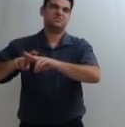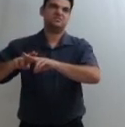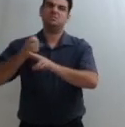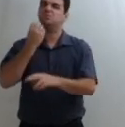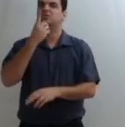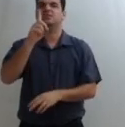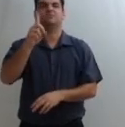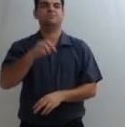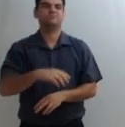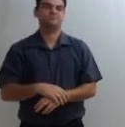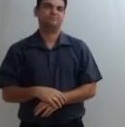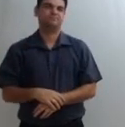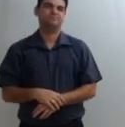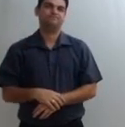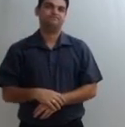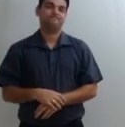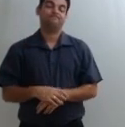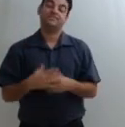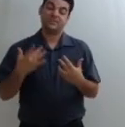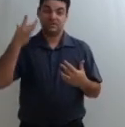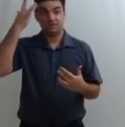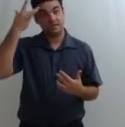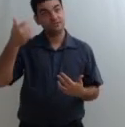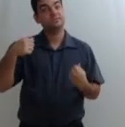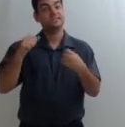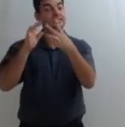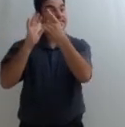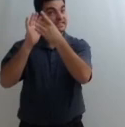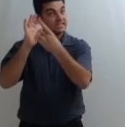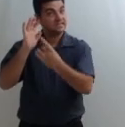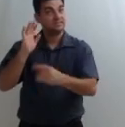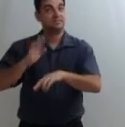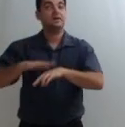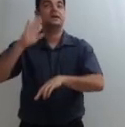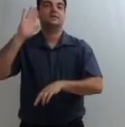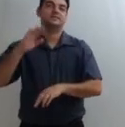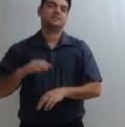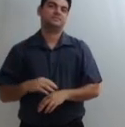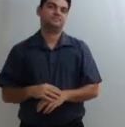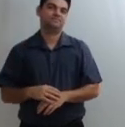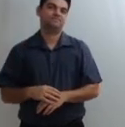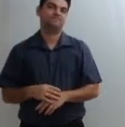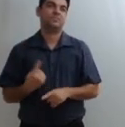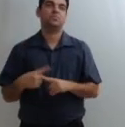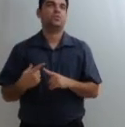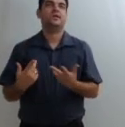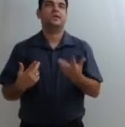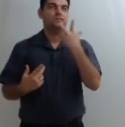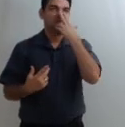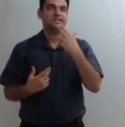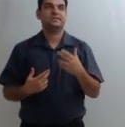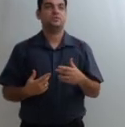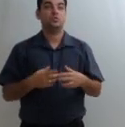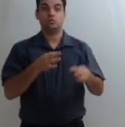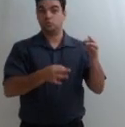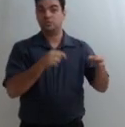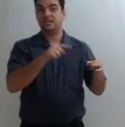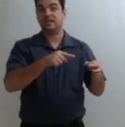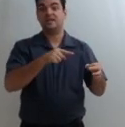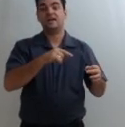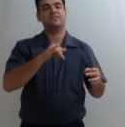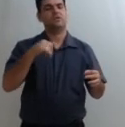uma maior discricionariedade do magistrado, porque vejam esse caso, o magistrado indeferiu o livramento, disse que não entende